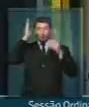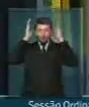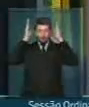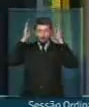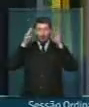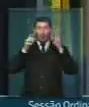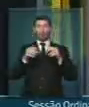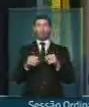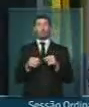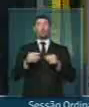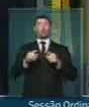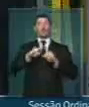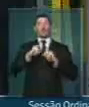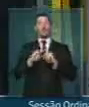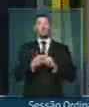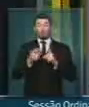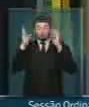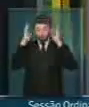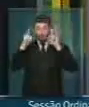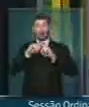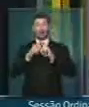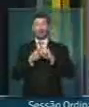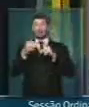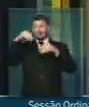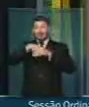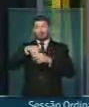hospital. Uma jumenta buchuda.